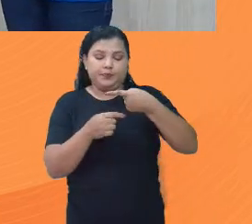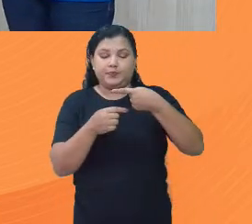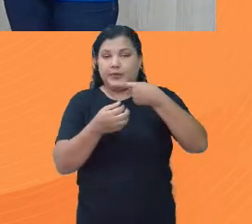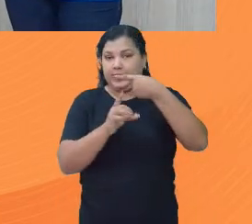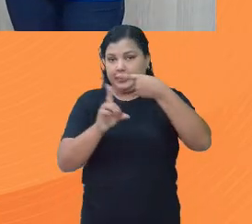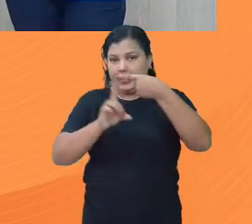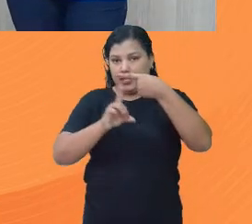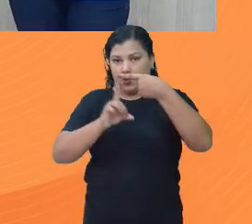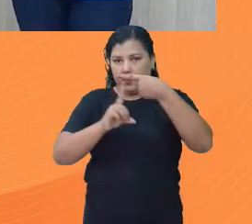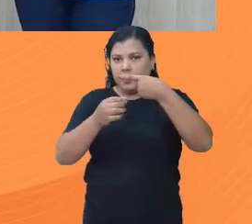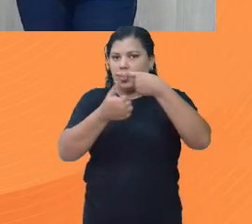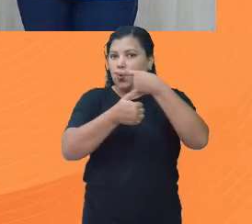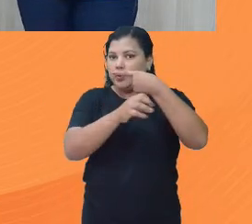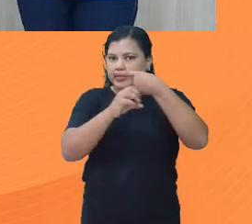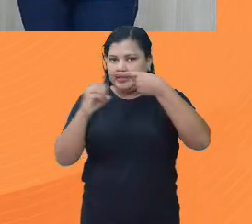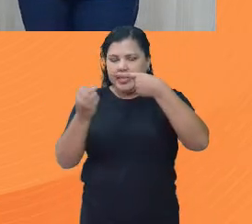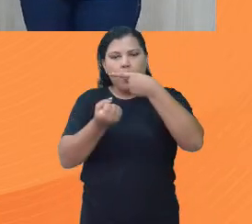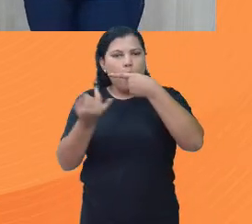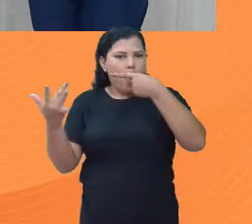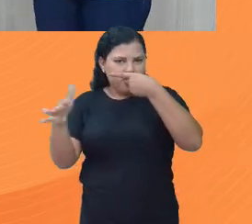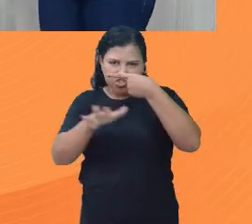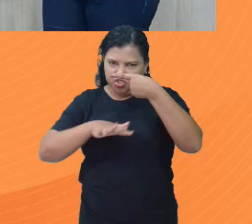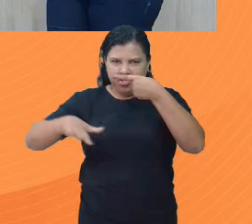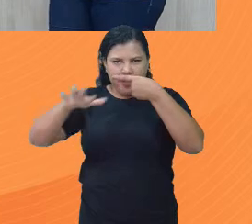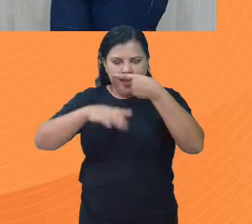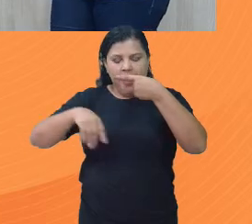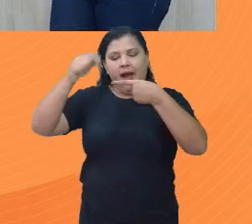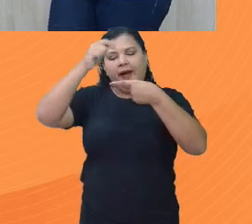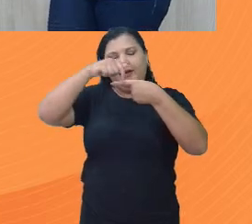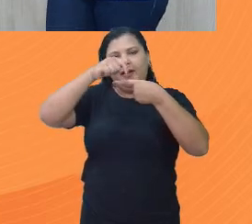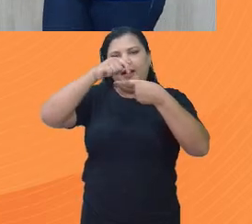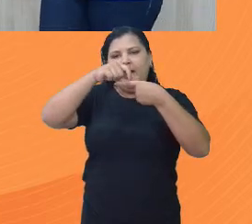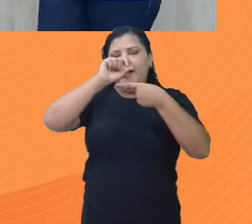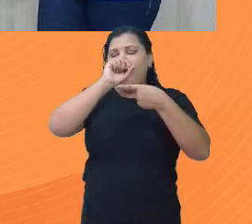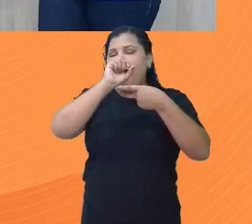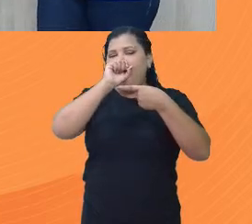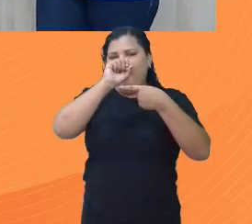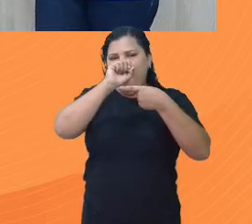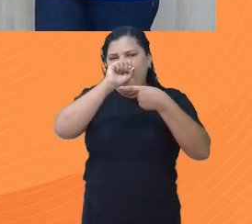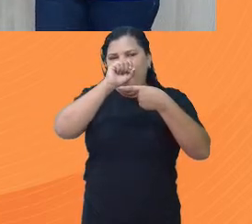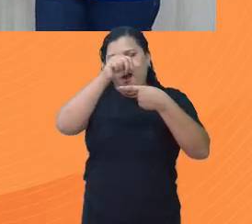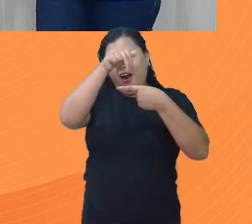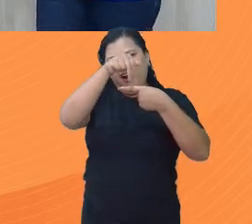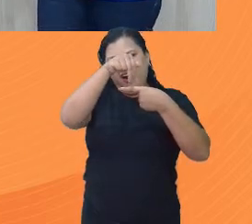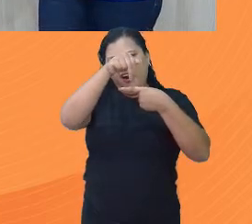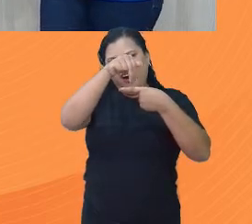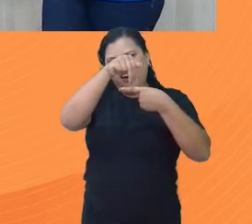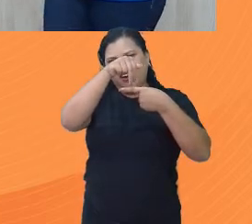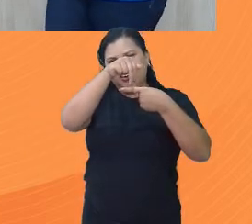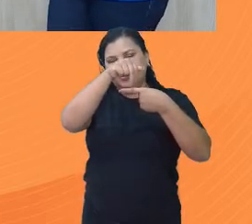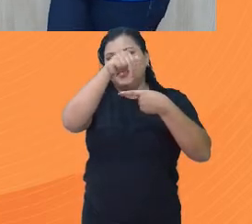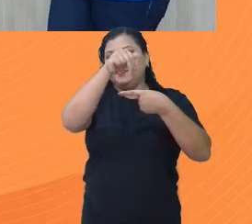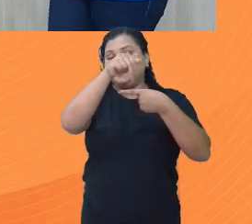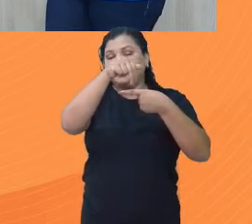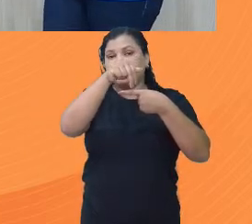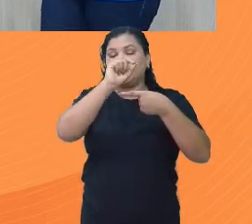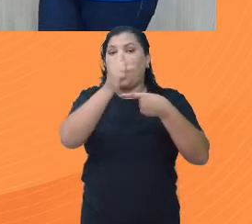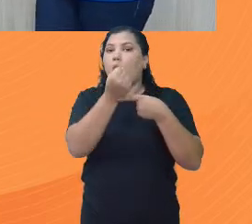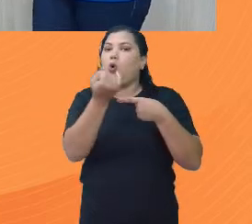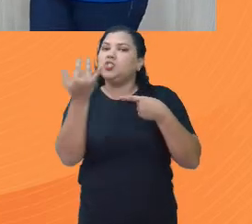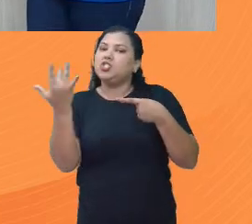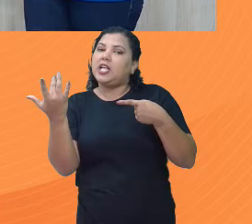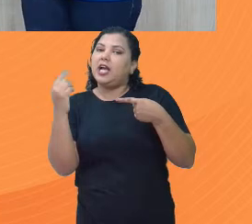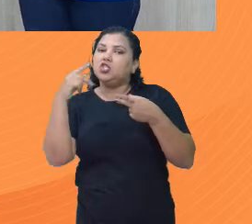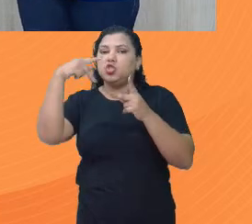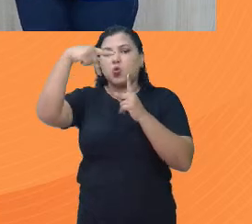100, que é a quantidade total de partes que a gente dividiu. E o nosso numerador agora, né, o número que vai ficar em cima, ele vai ser a quantidade